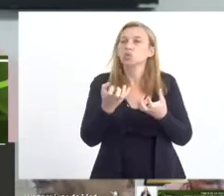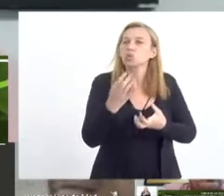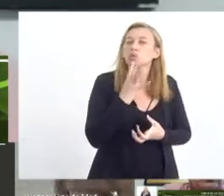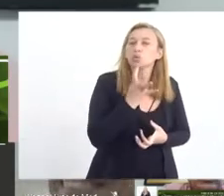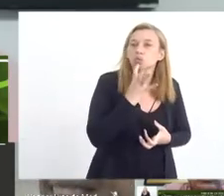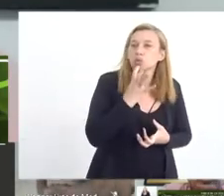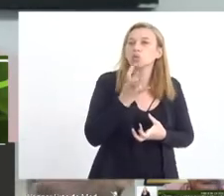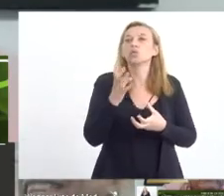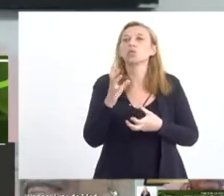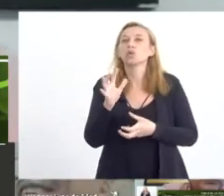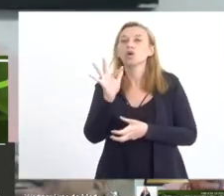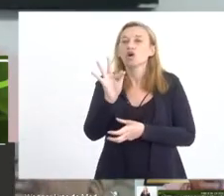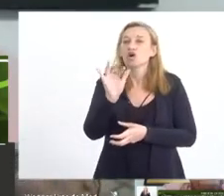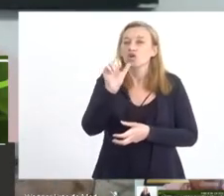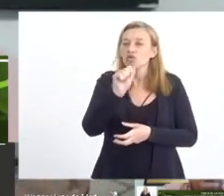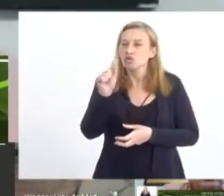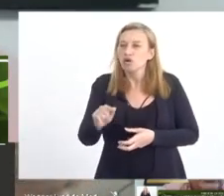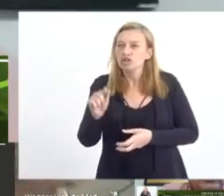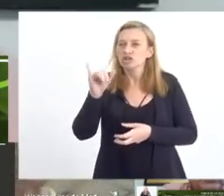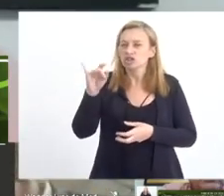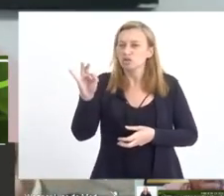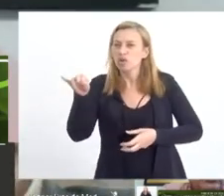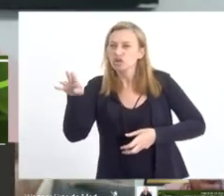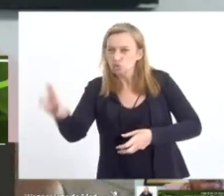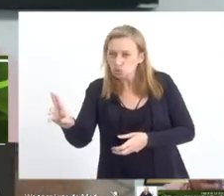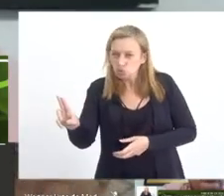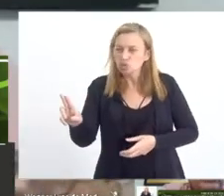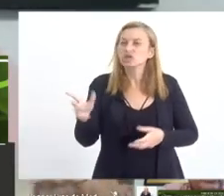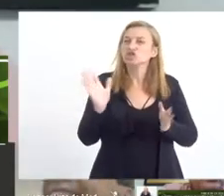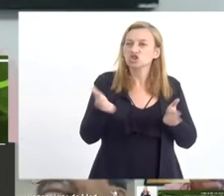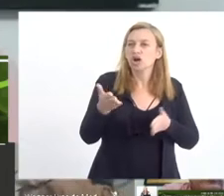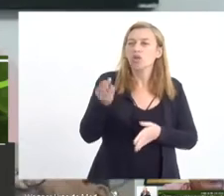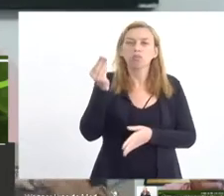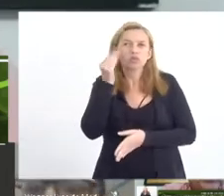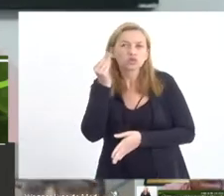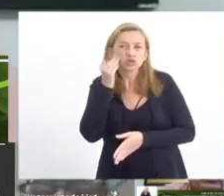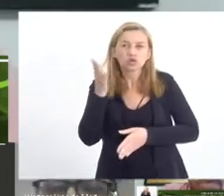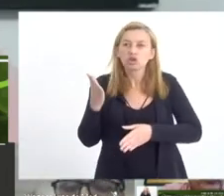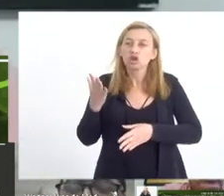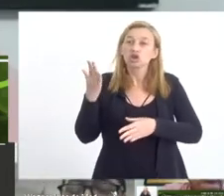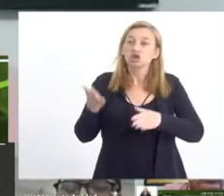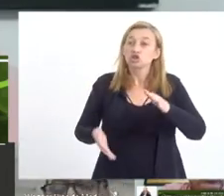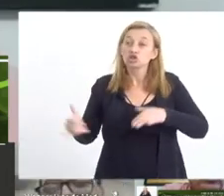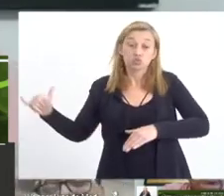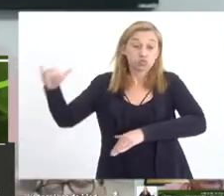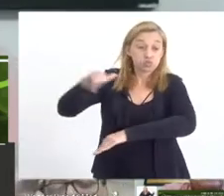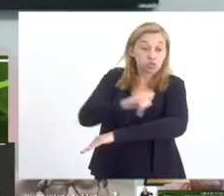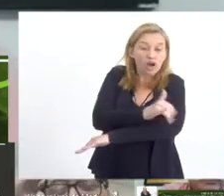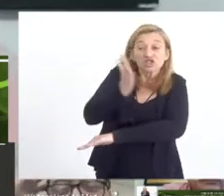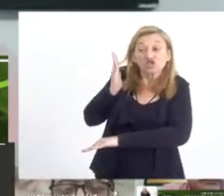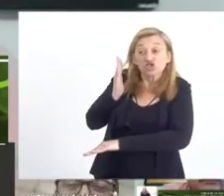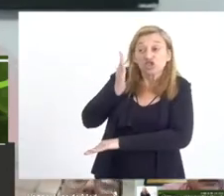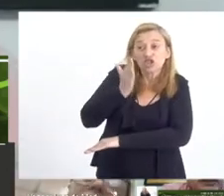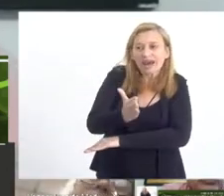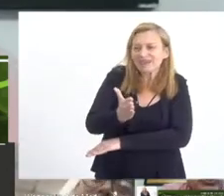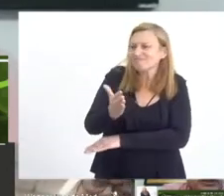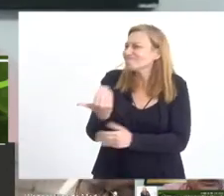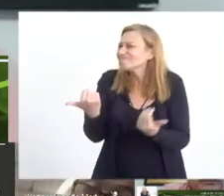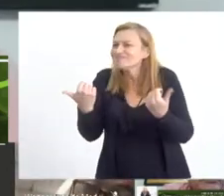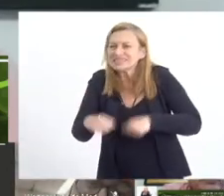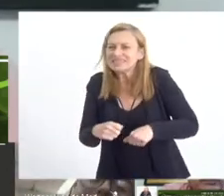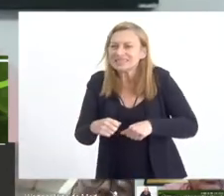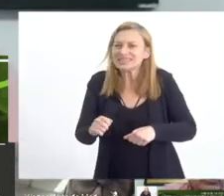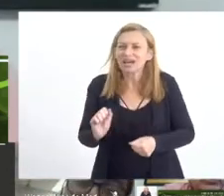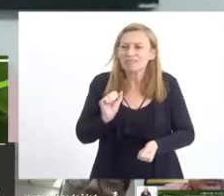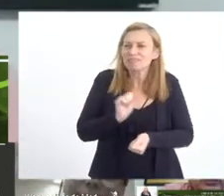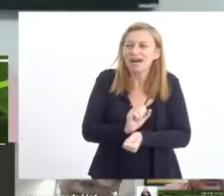conhecer Foz do Iguaçu, já estão experimentando a oportunidade de voar direto para Foz do Iguaçu, sem necessidade de escala